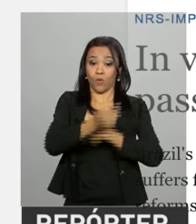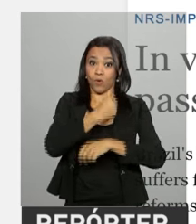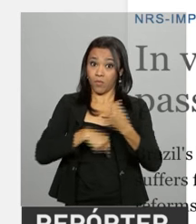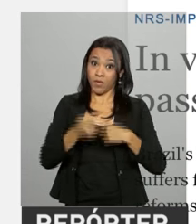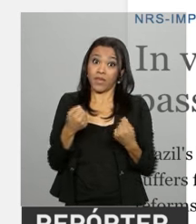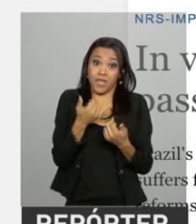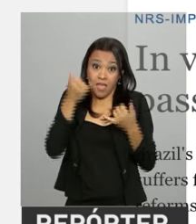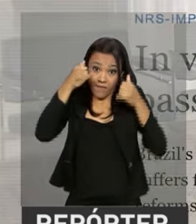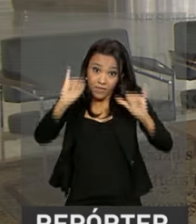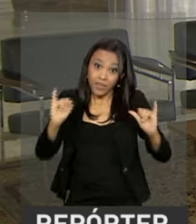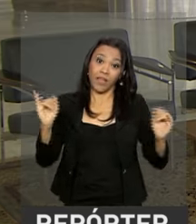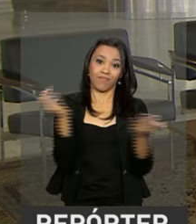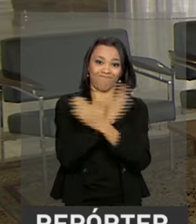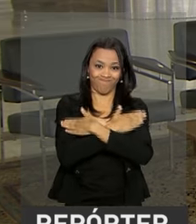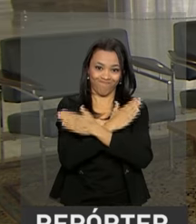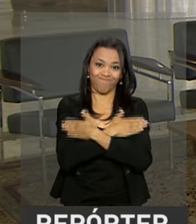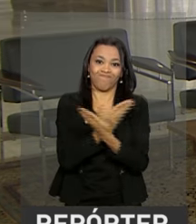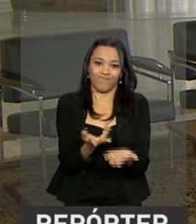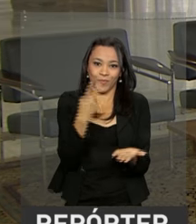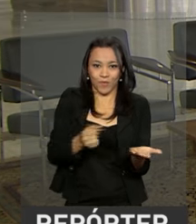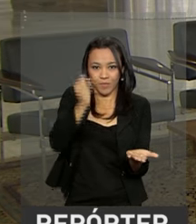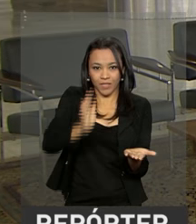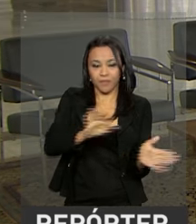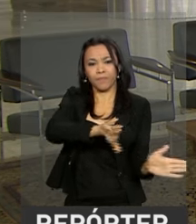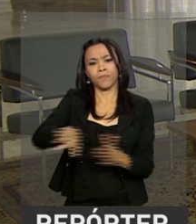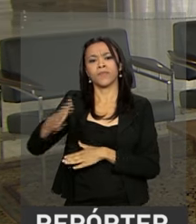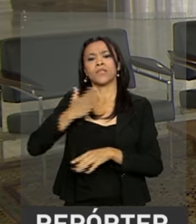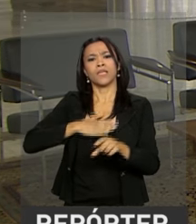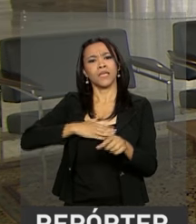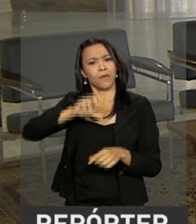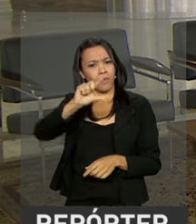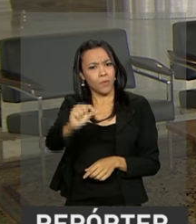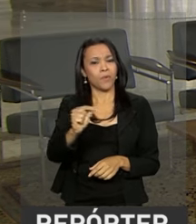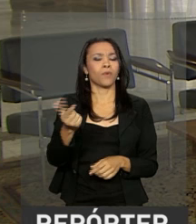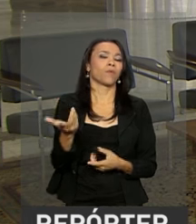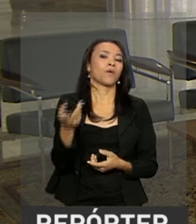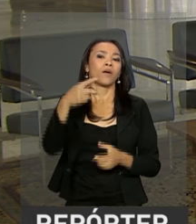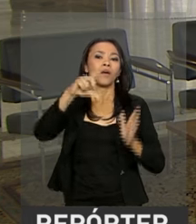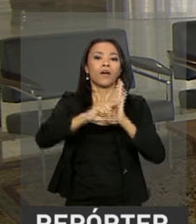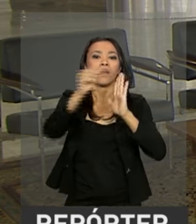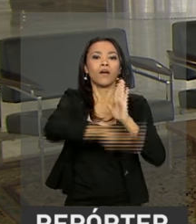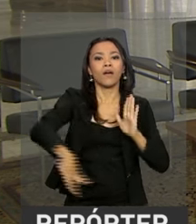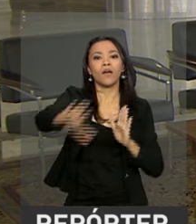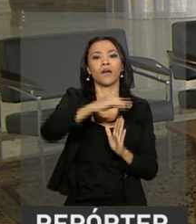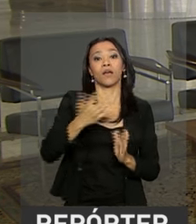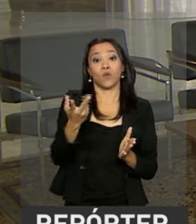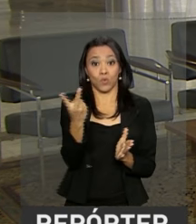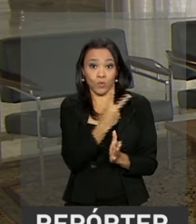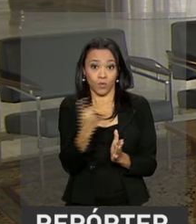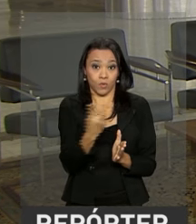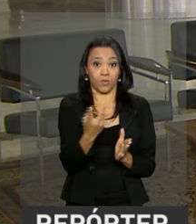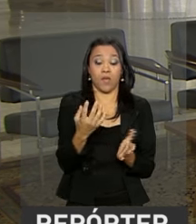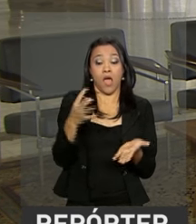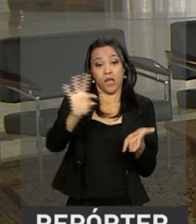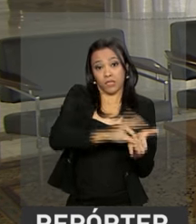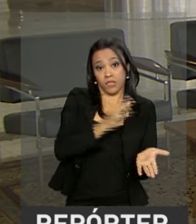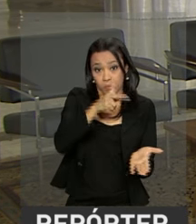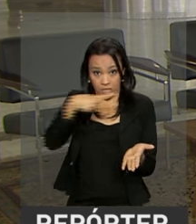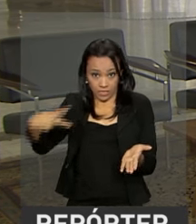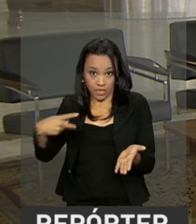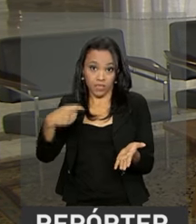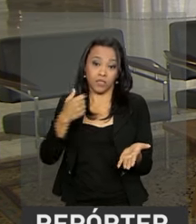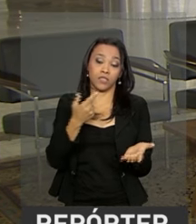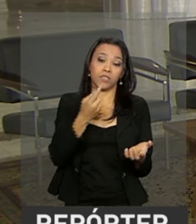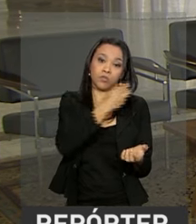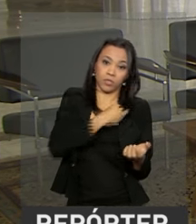o desemprego. E daqui a pouco, aqui no Palácio do Planalto, o presidente Michel Temer e o ministro Gilmar Mendes assinam um acordo de